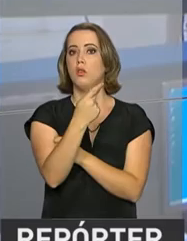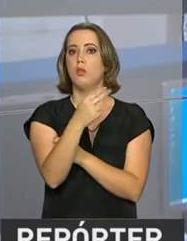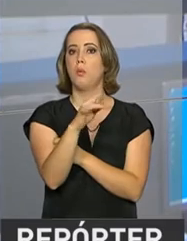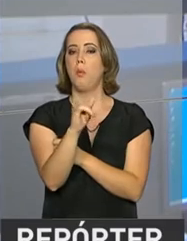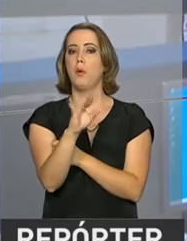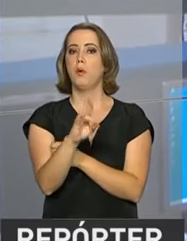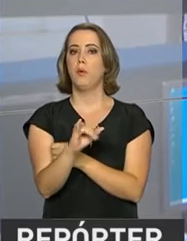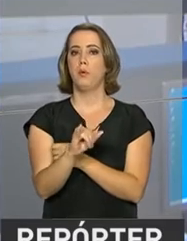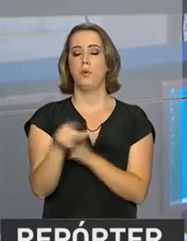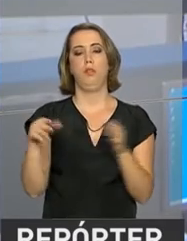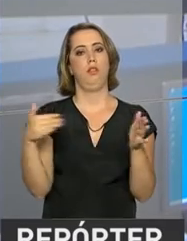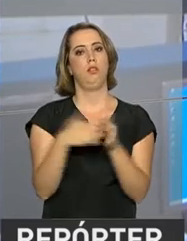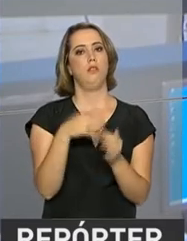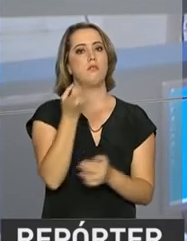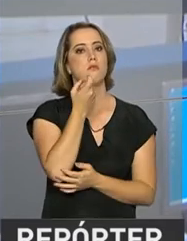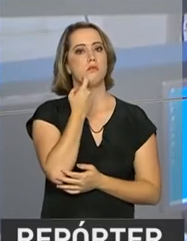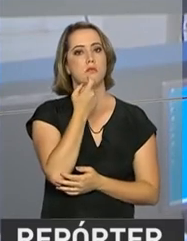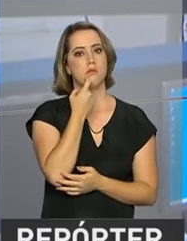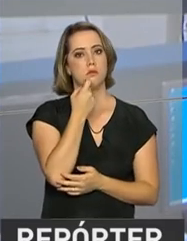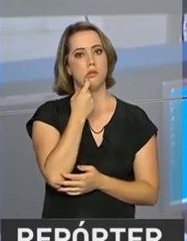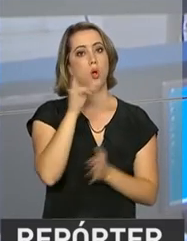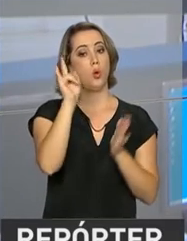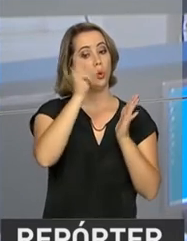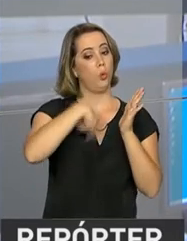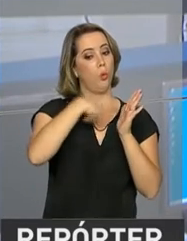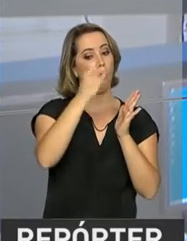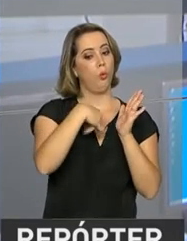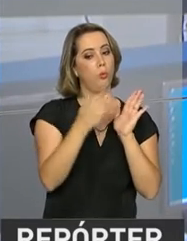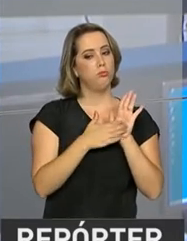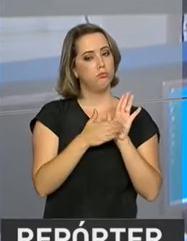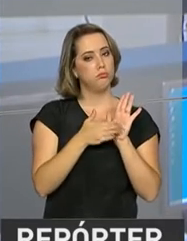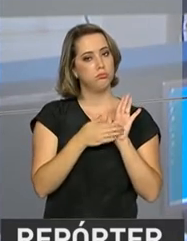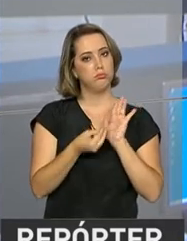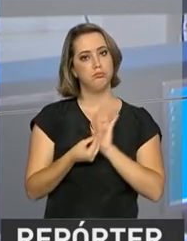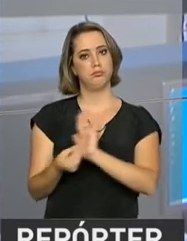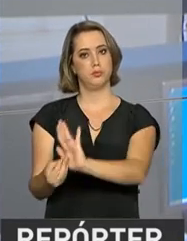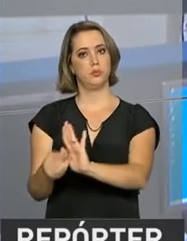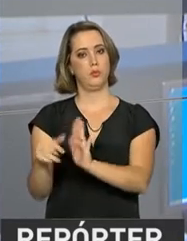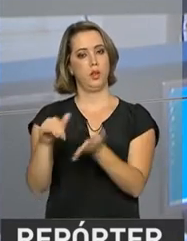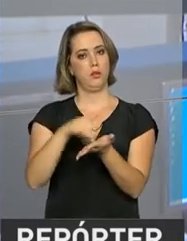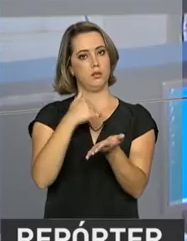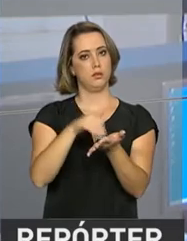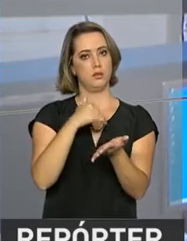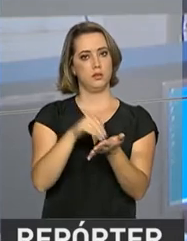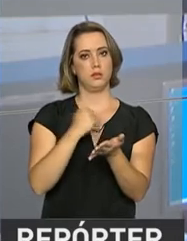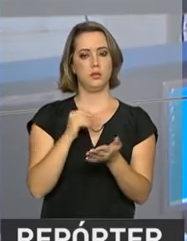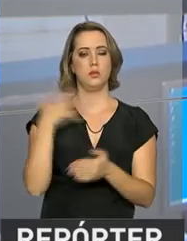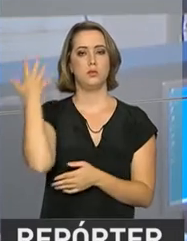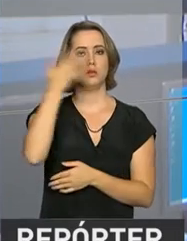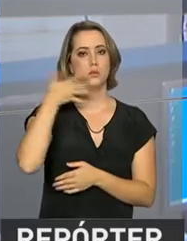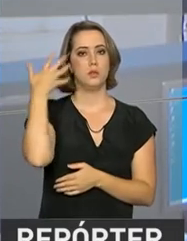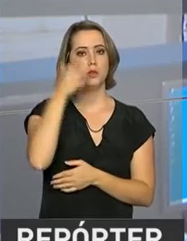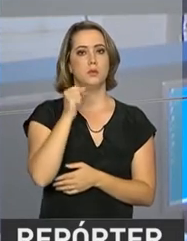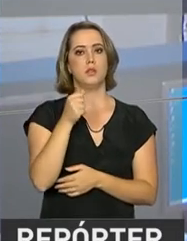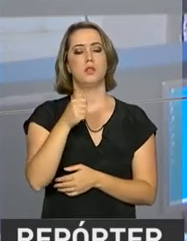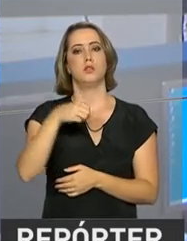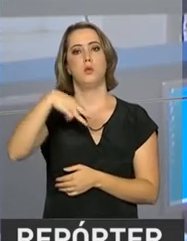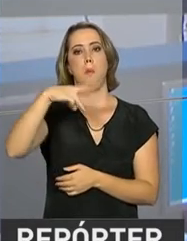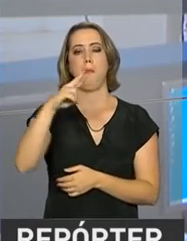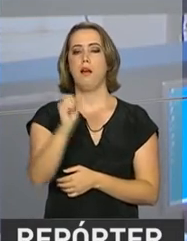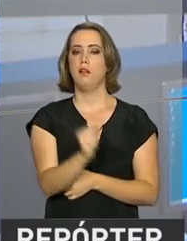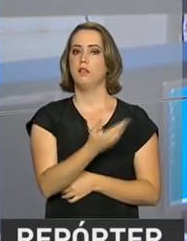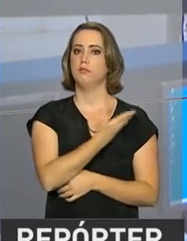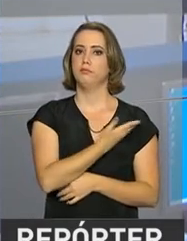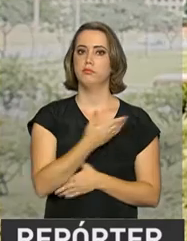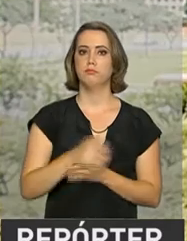têm até sexta feira para comprovar as informações prestadas durante a inscrição quem explica pra gente a repórter márcio